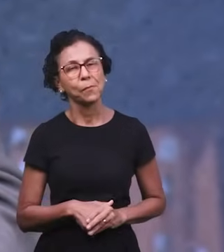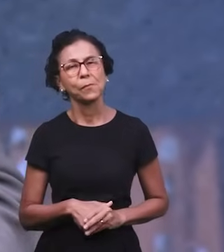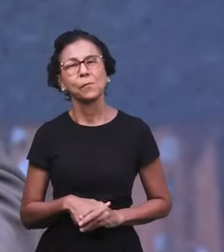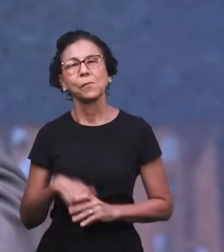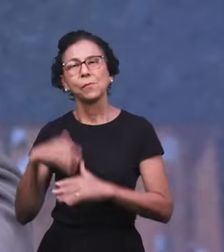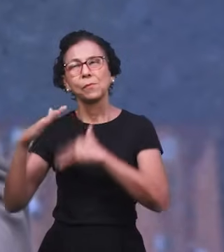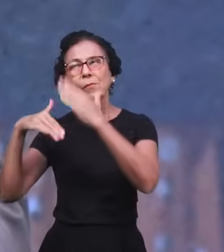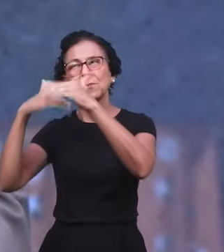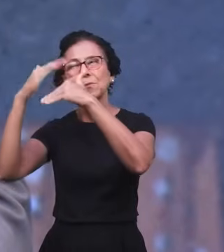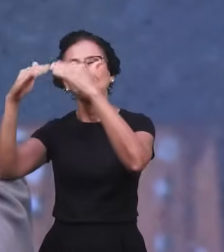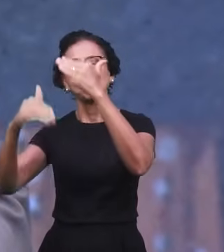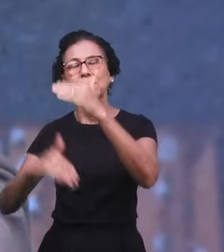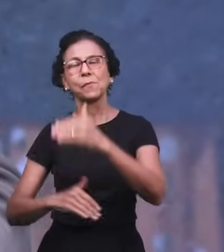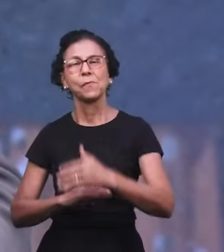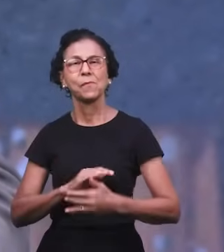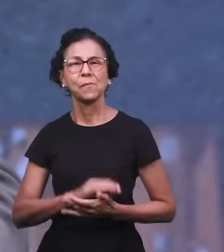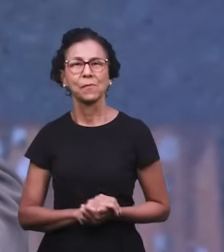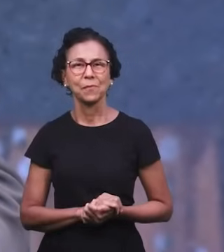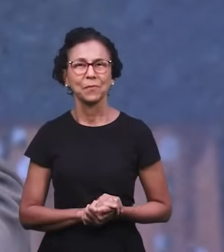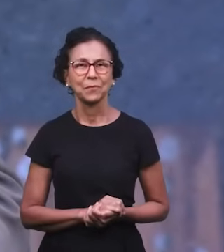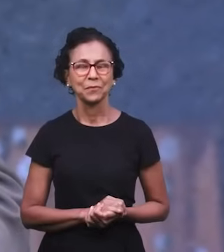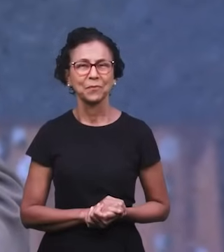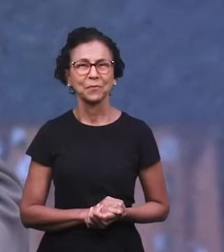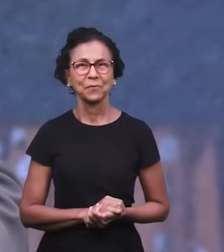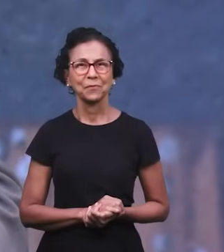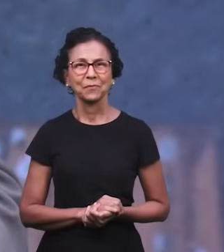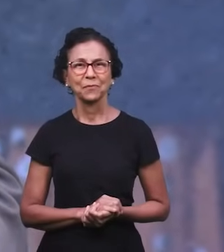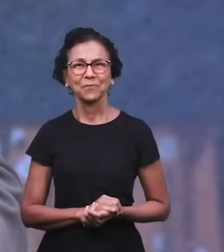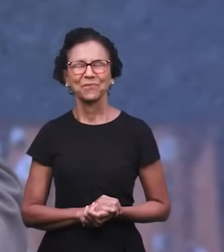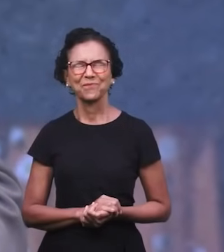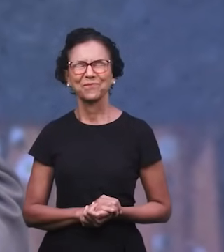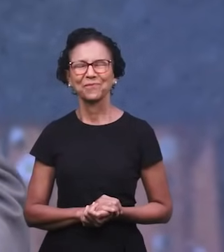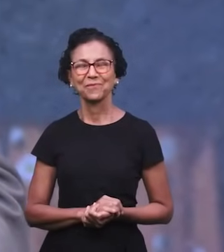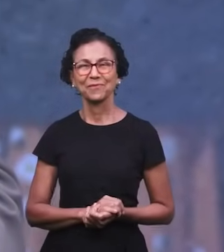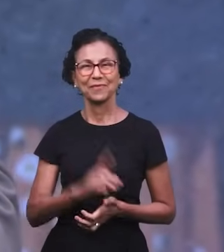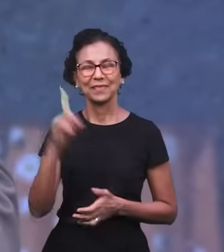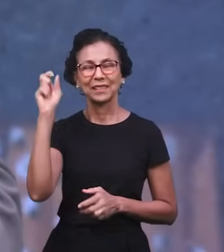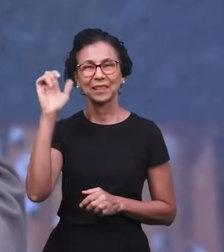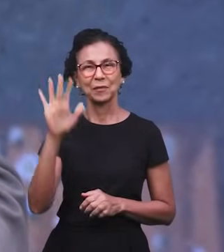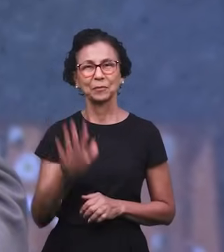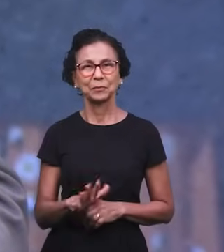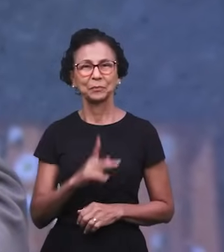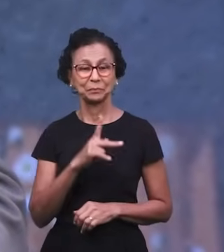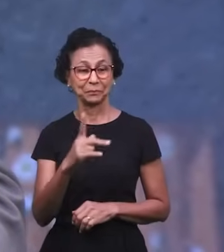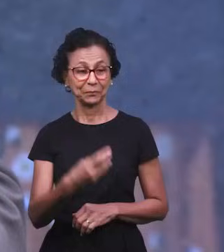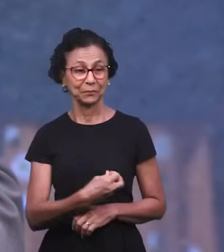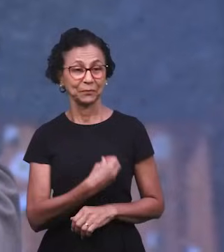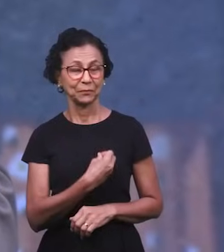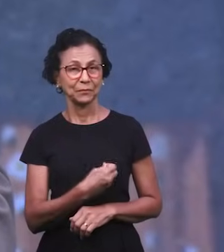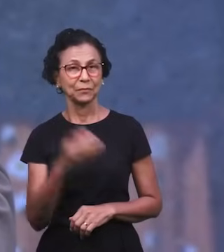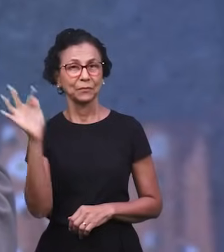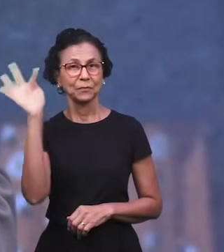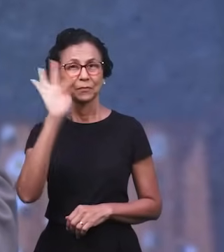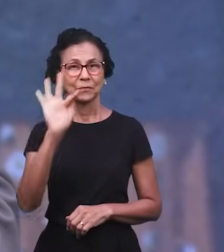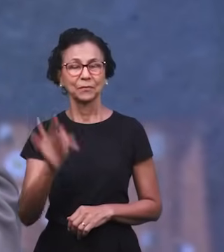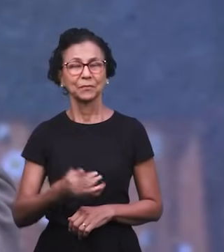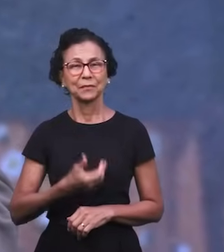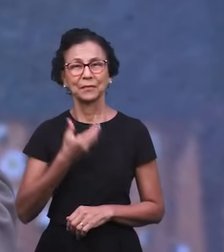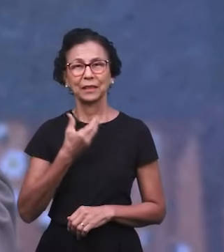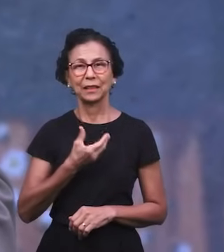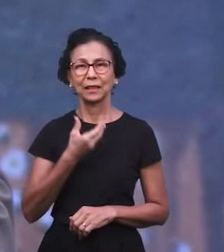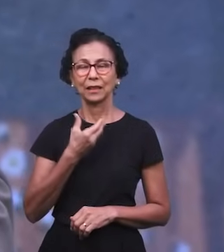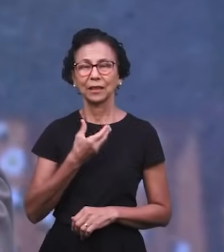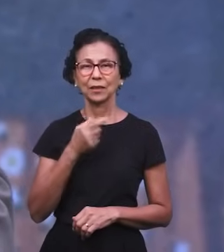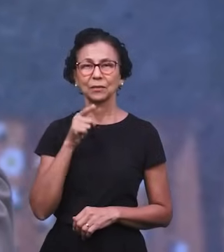potencializar o canal e a gente vai poder chegar a mais pessoas, tá bom? Então, que Deus abençoe a sua vida, um Feliz Natal